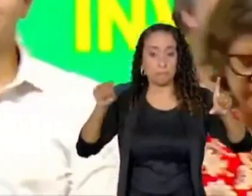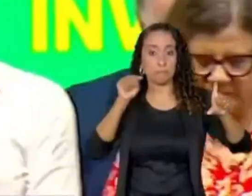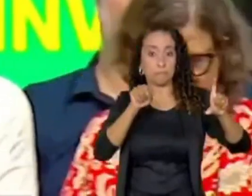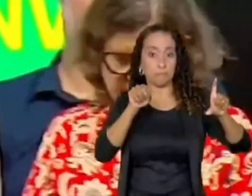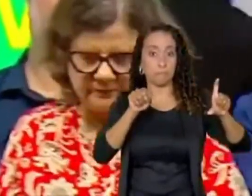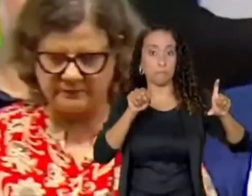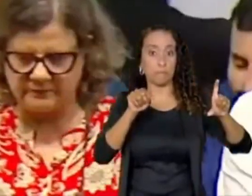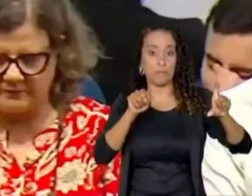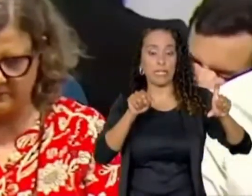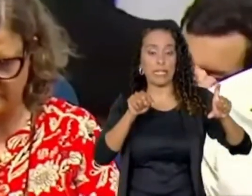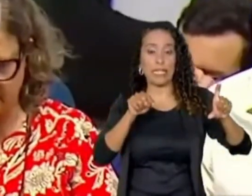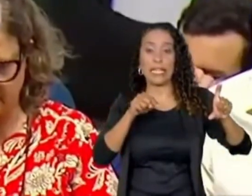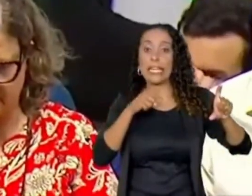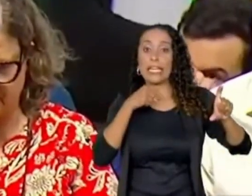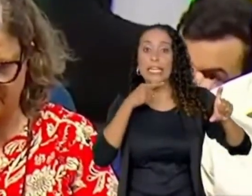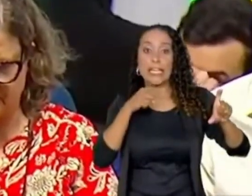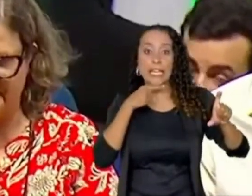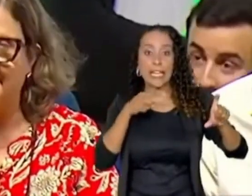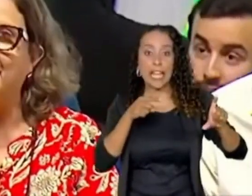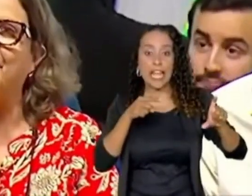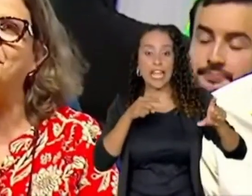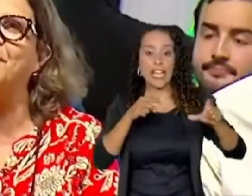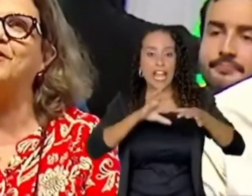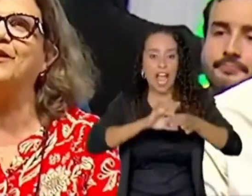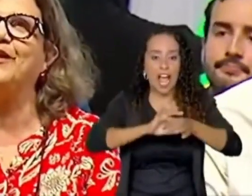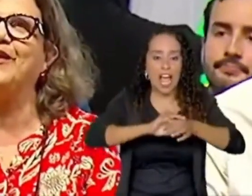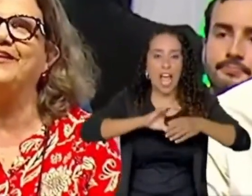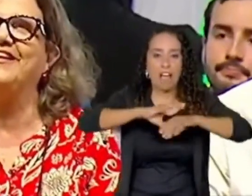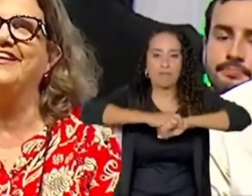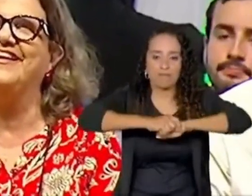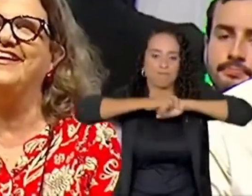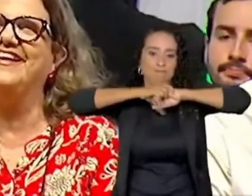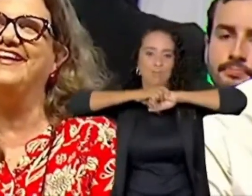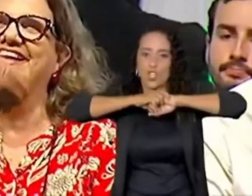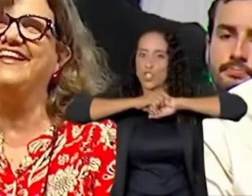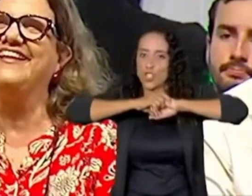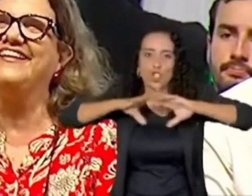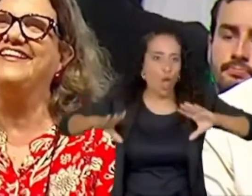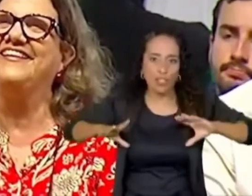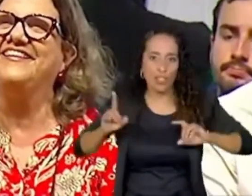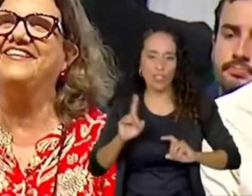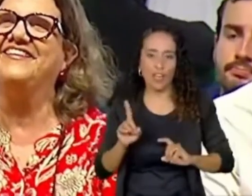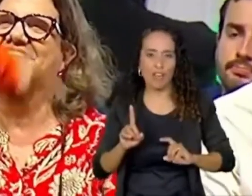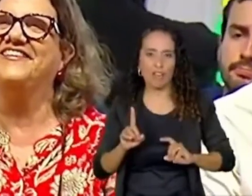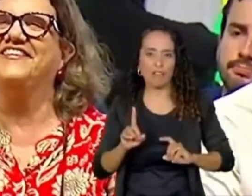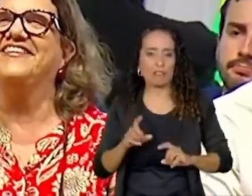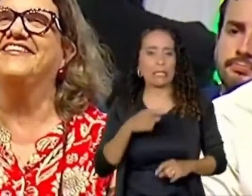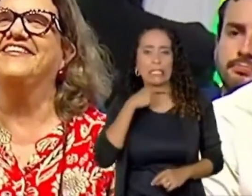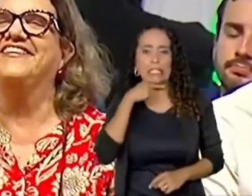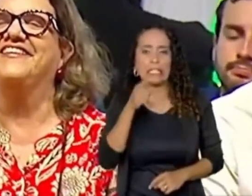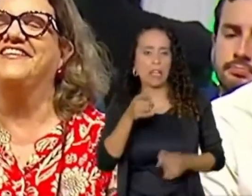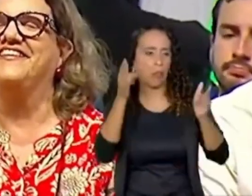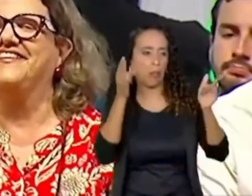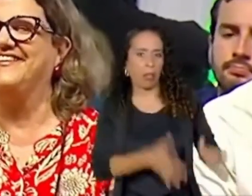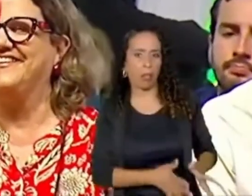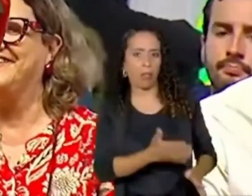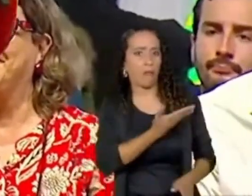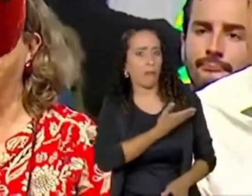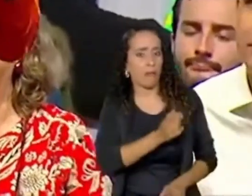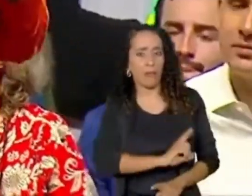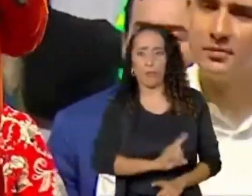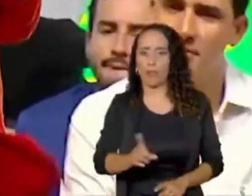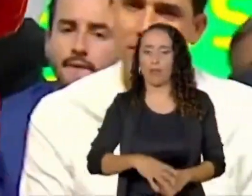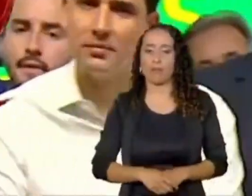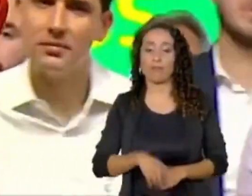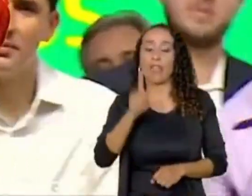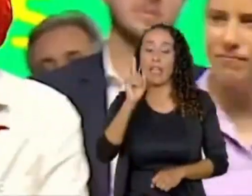O nosso lema é ninguém solta a mão de ninguém e ninguém deixa um companheiro para trás. Esse é o lema